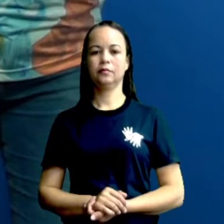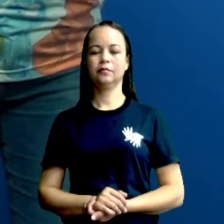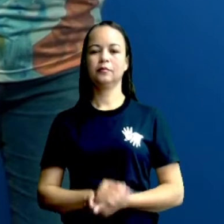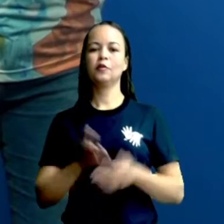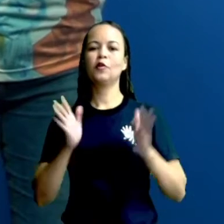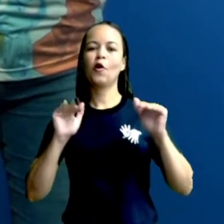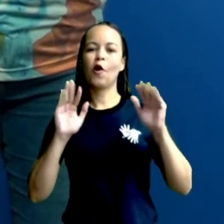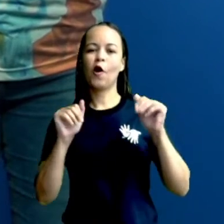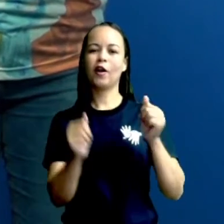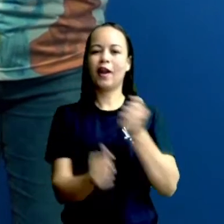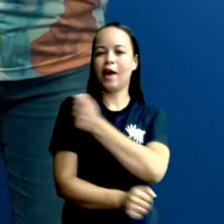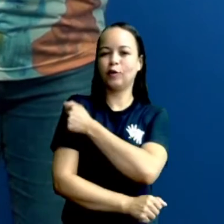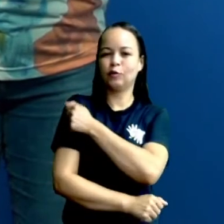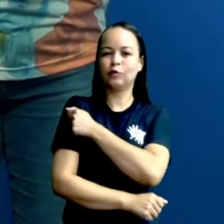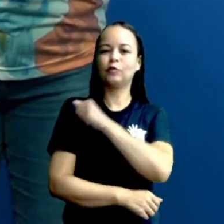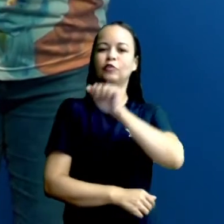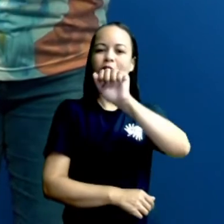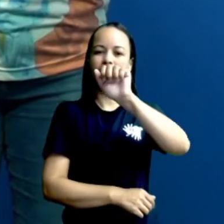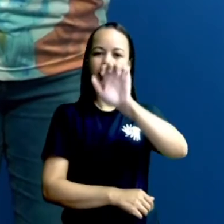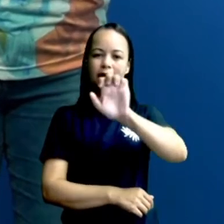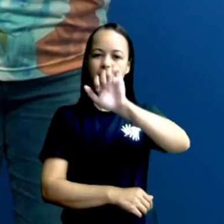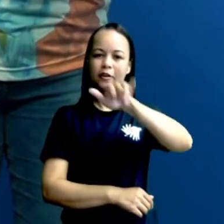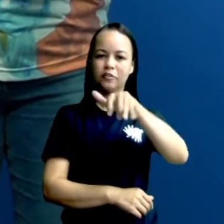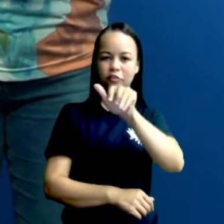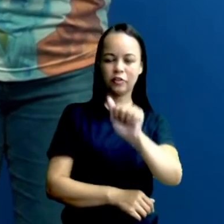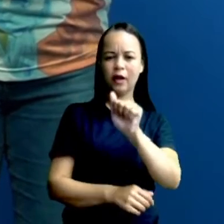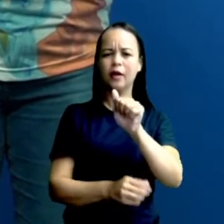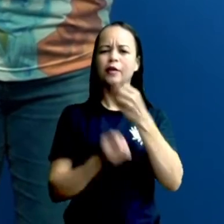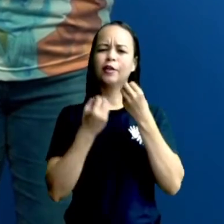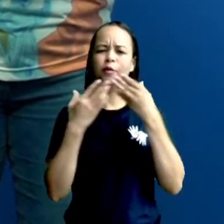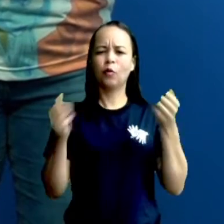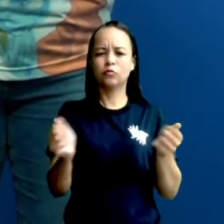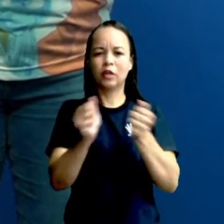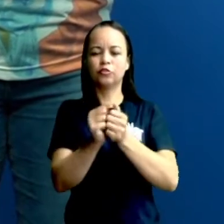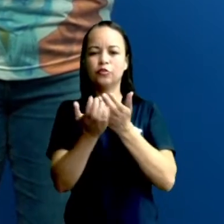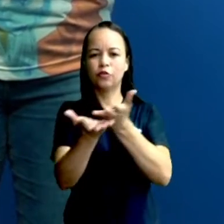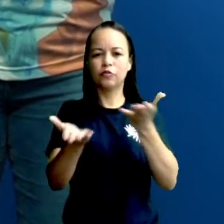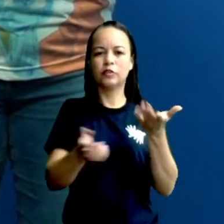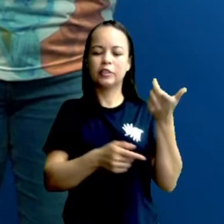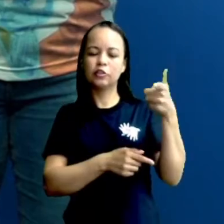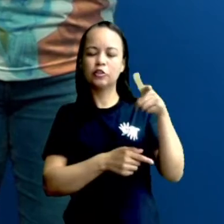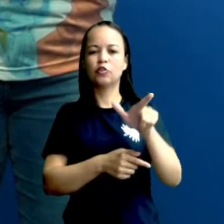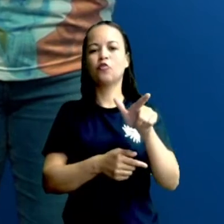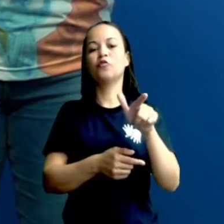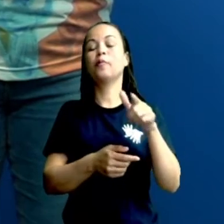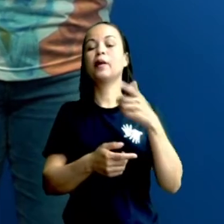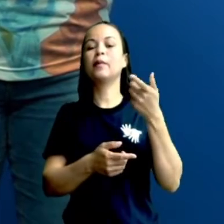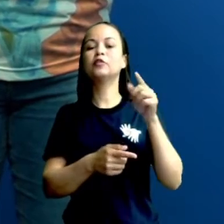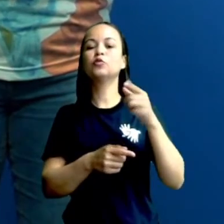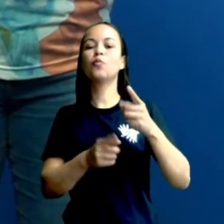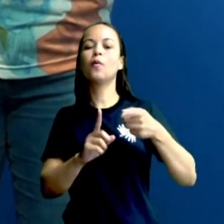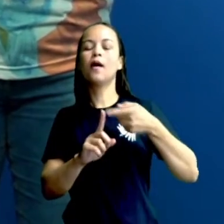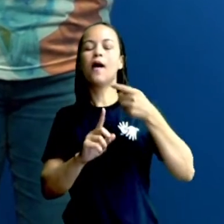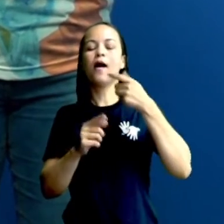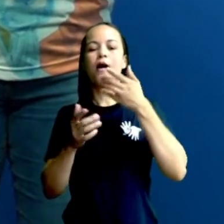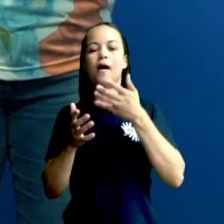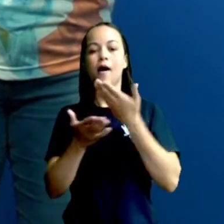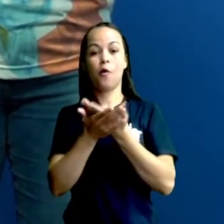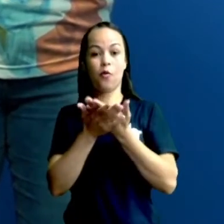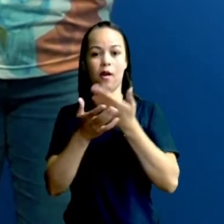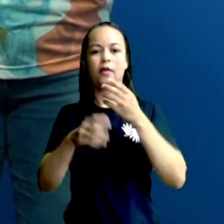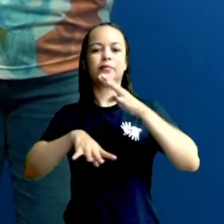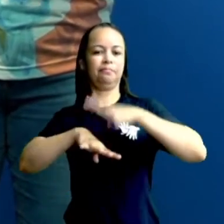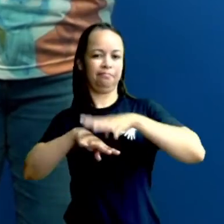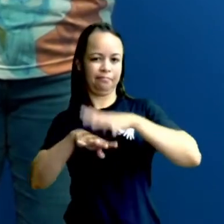E aí, turma da EJA, que bom estarmos aqui novamente para mais uma aula de matemática. Então vem